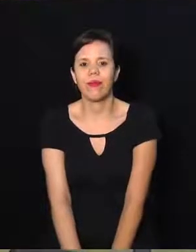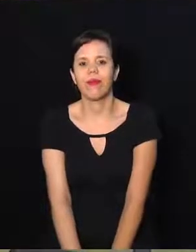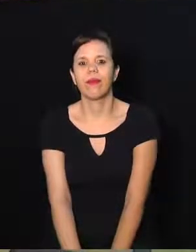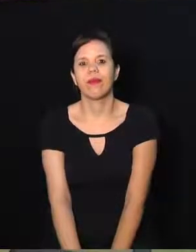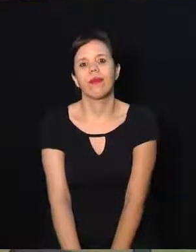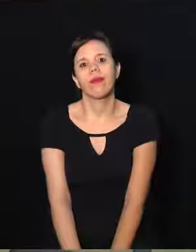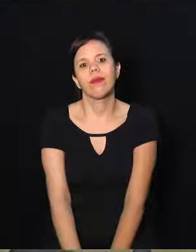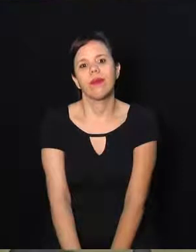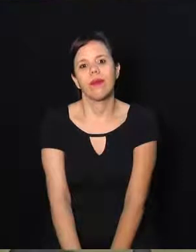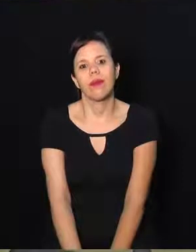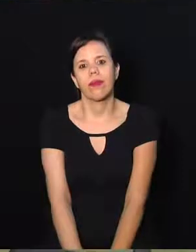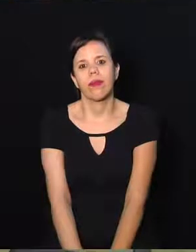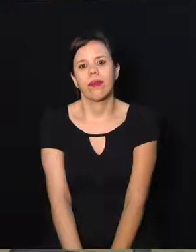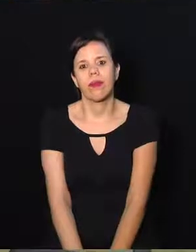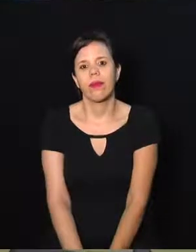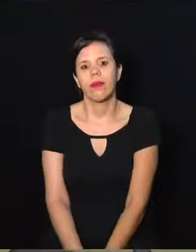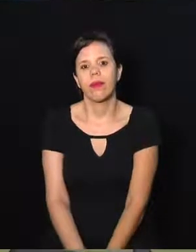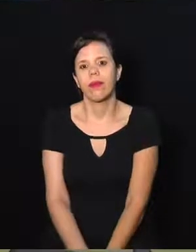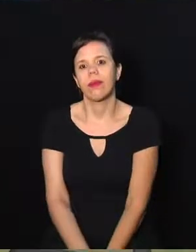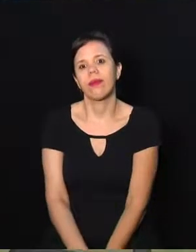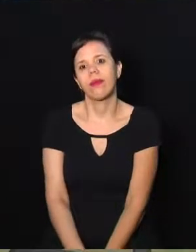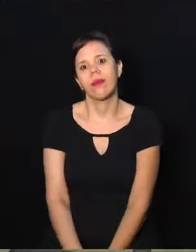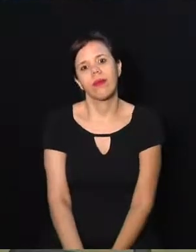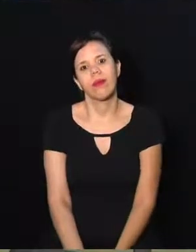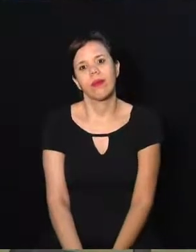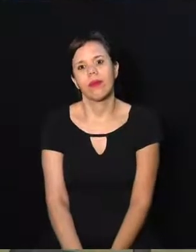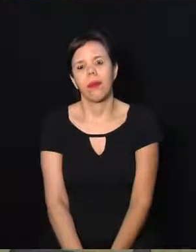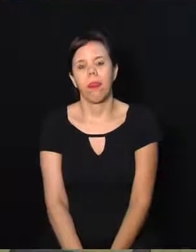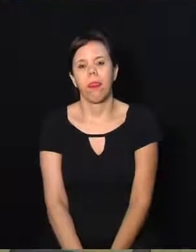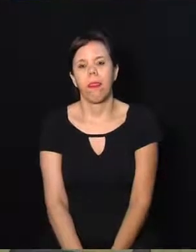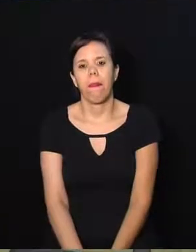Agradecer a presença só, tá?